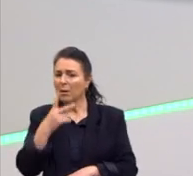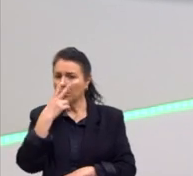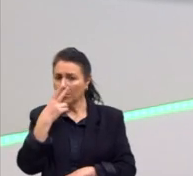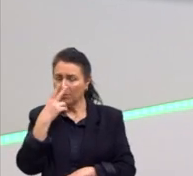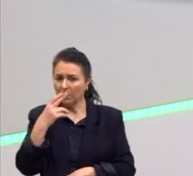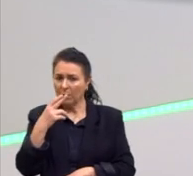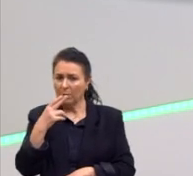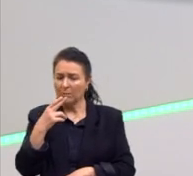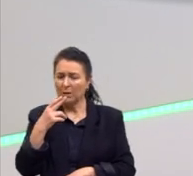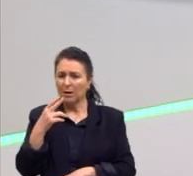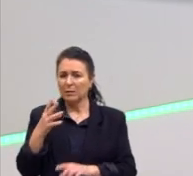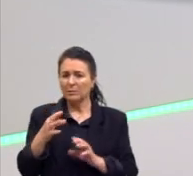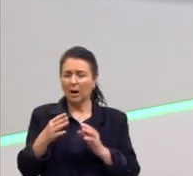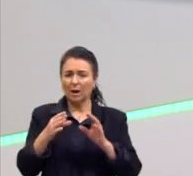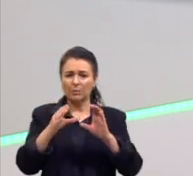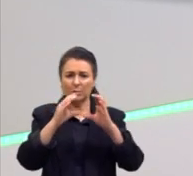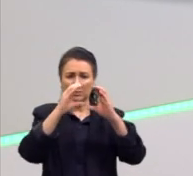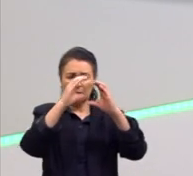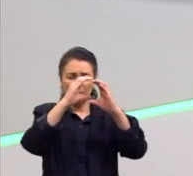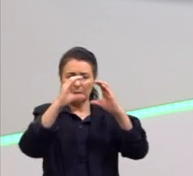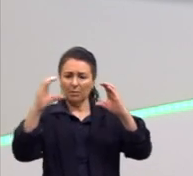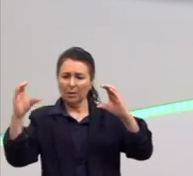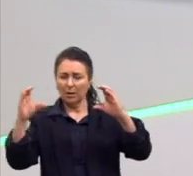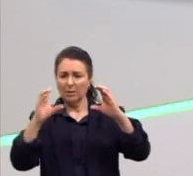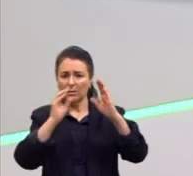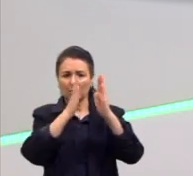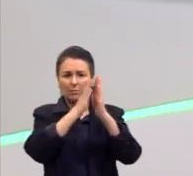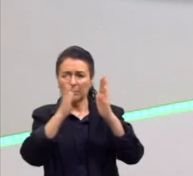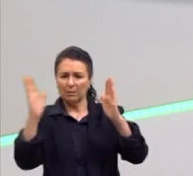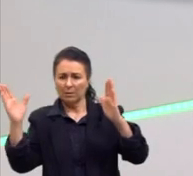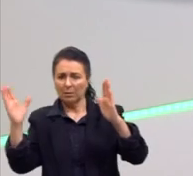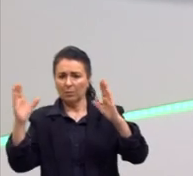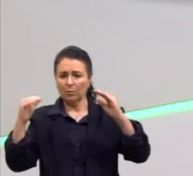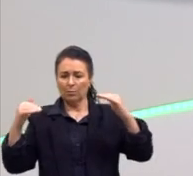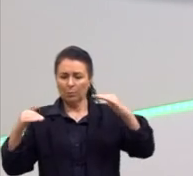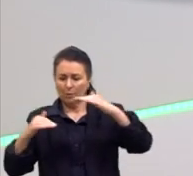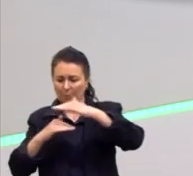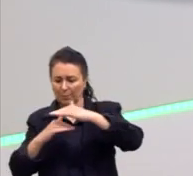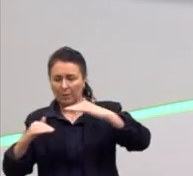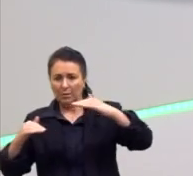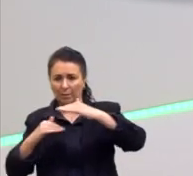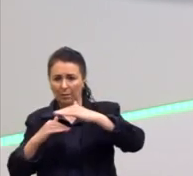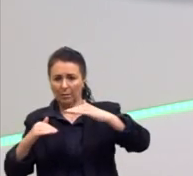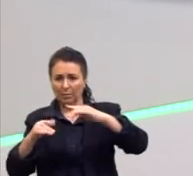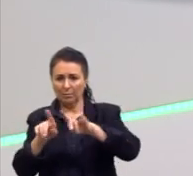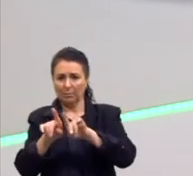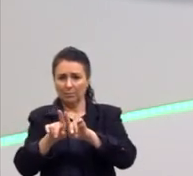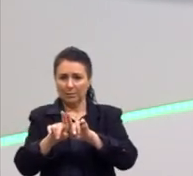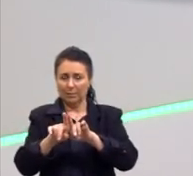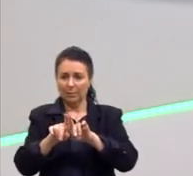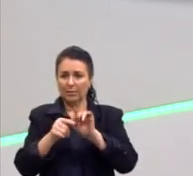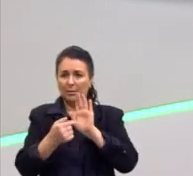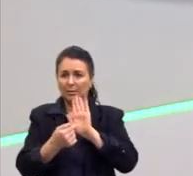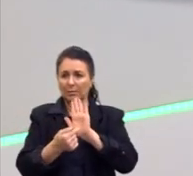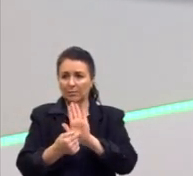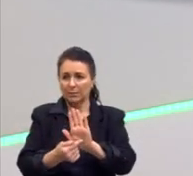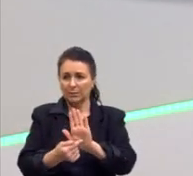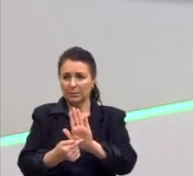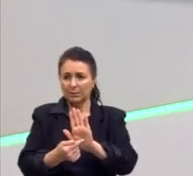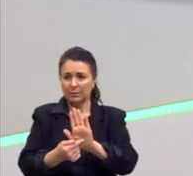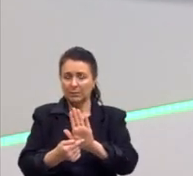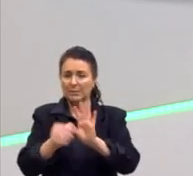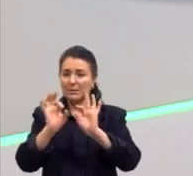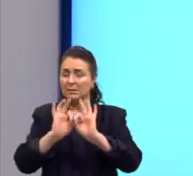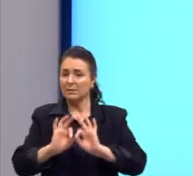questão de associação em série ou em paralelo net resistores mas também aparece e